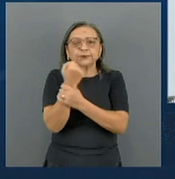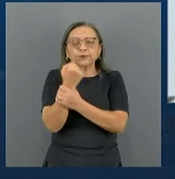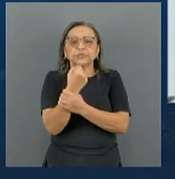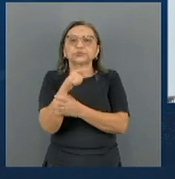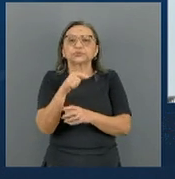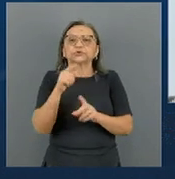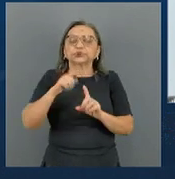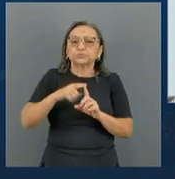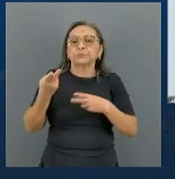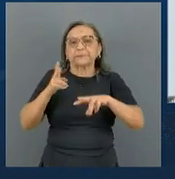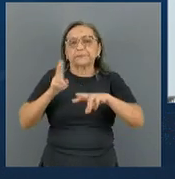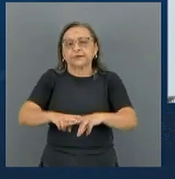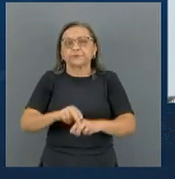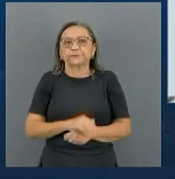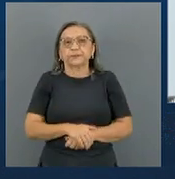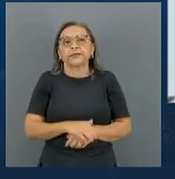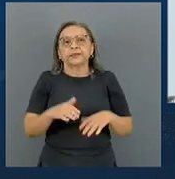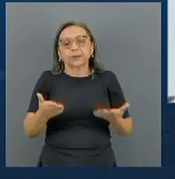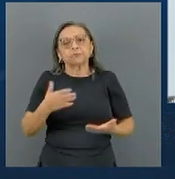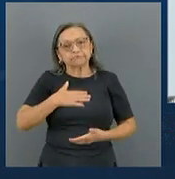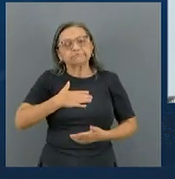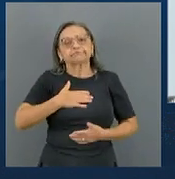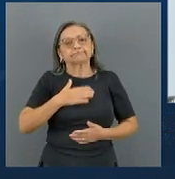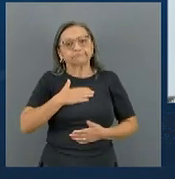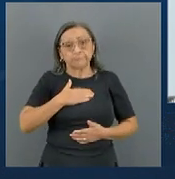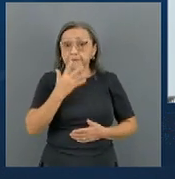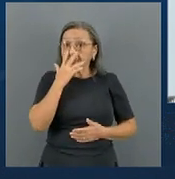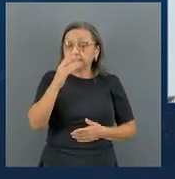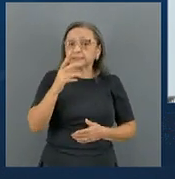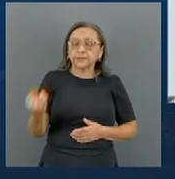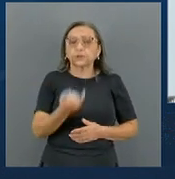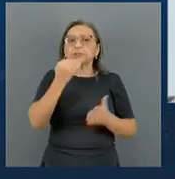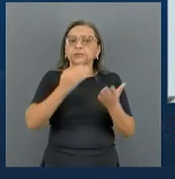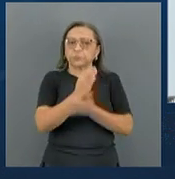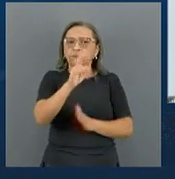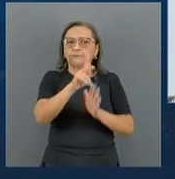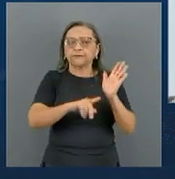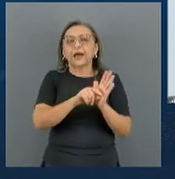medida cautelar, de uma prisão preventiva. Então, me parece que é extremamente importante a aprovação, com